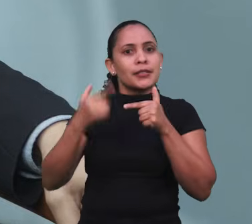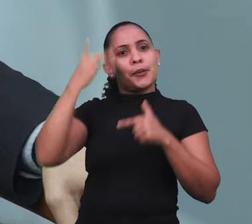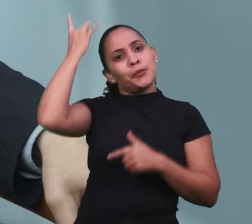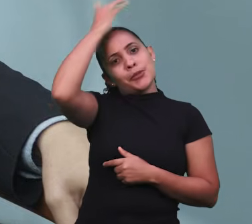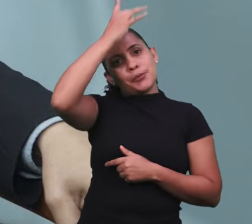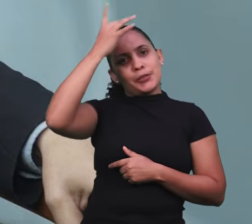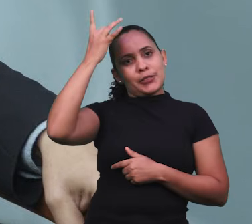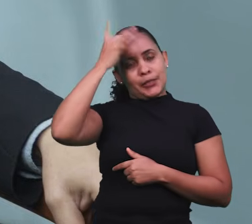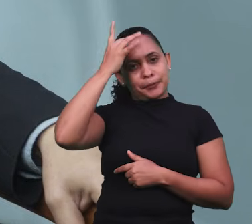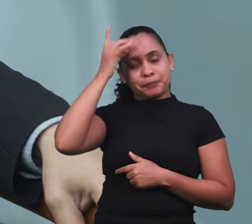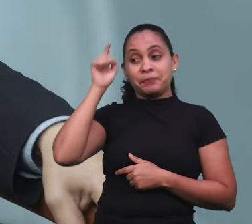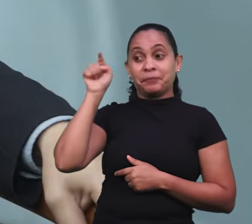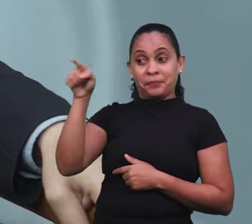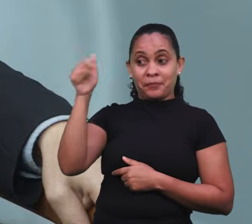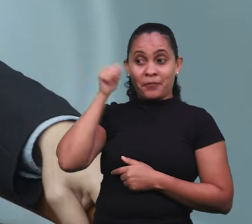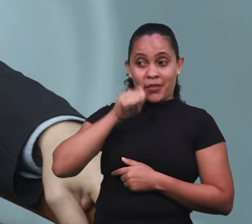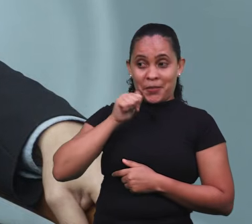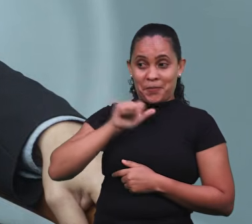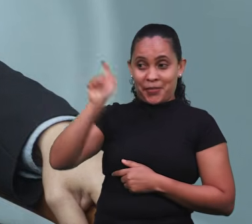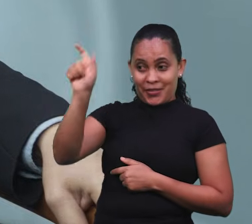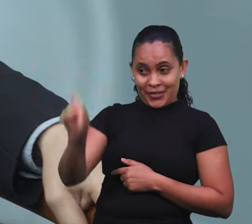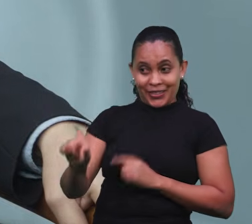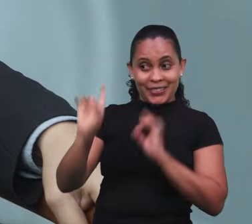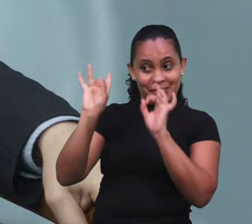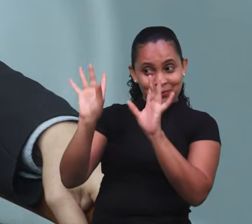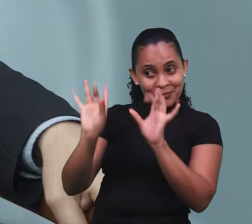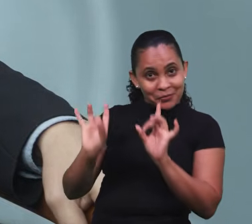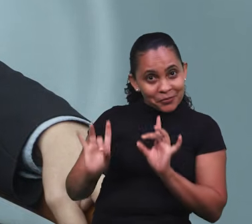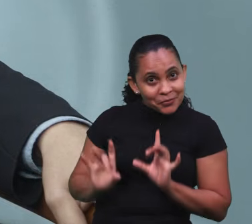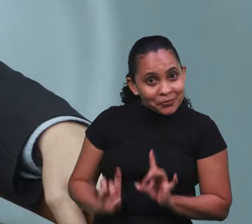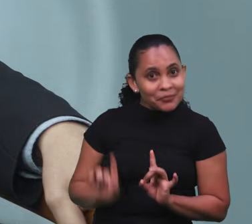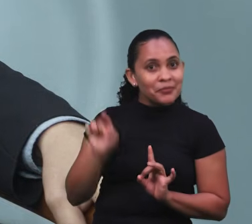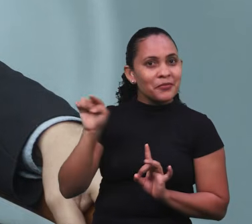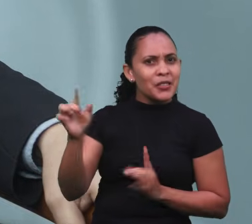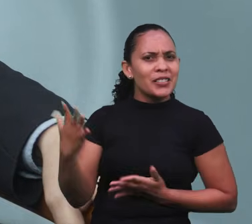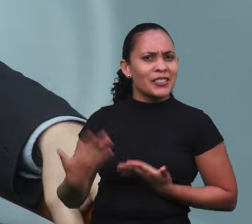Espírito Santo no meio da igreja. E a irmã Leida, em especial, né,